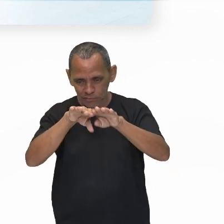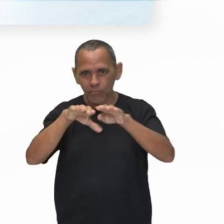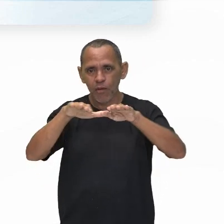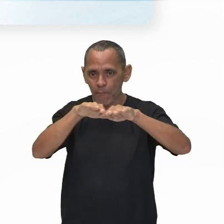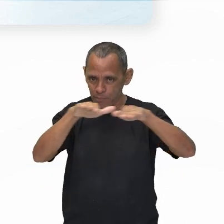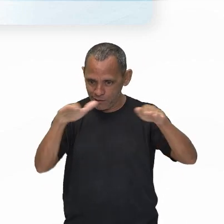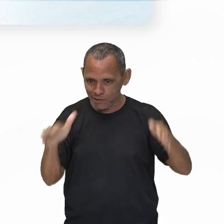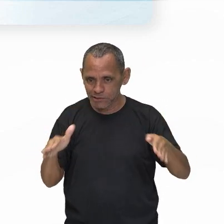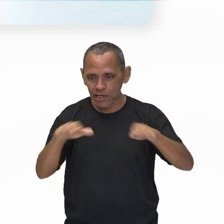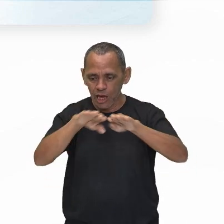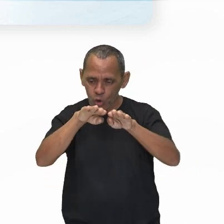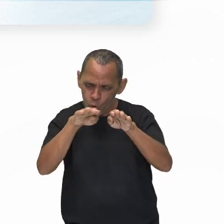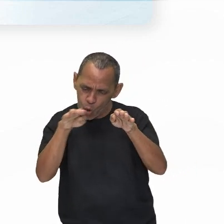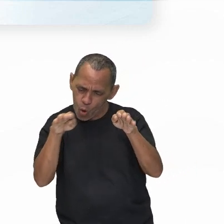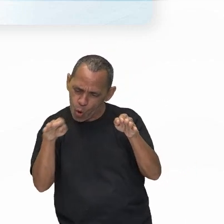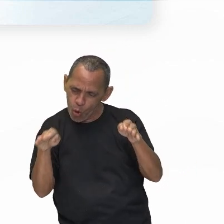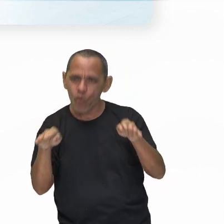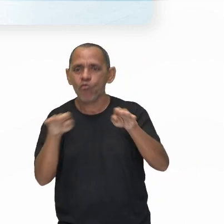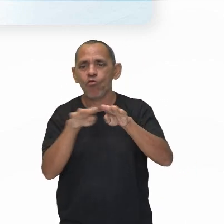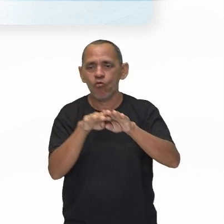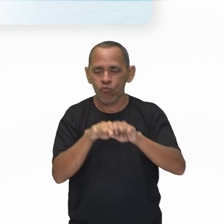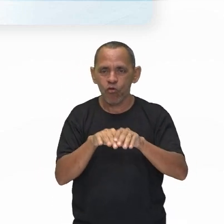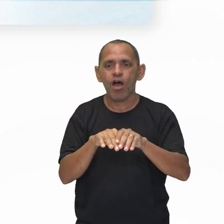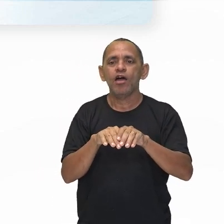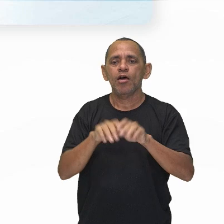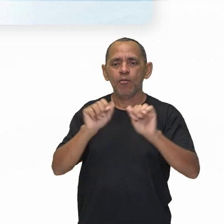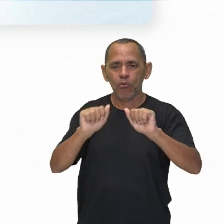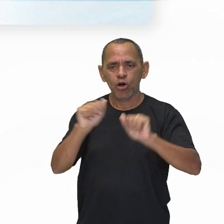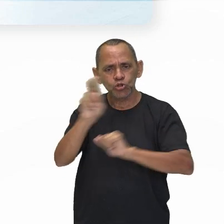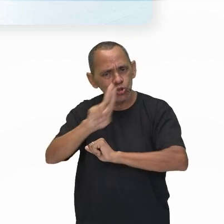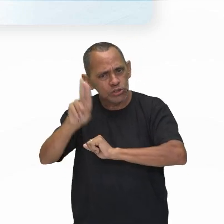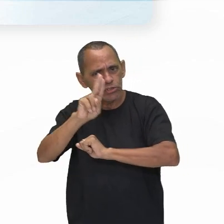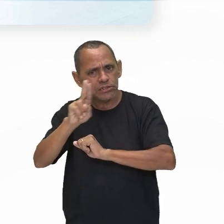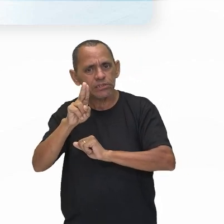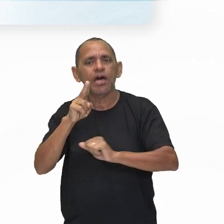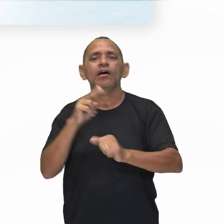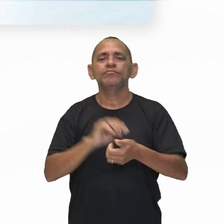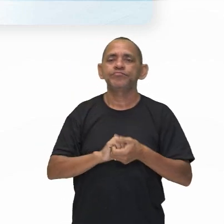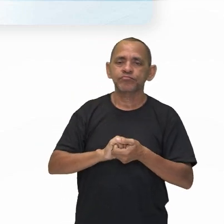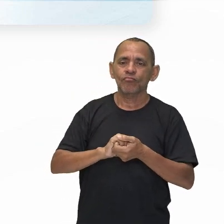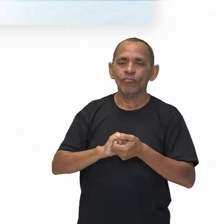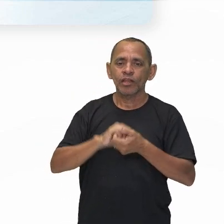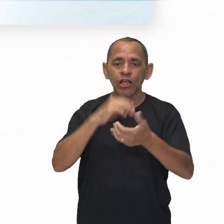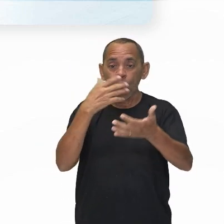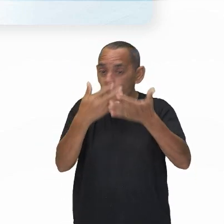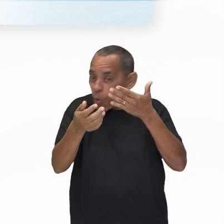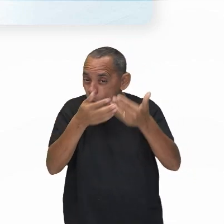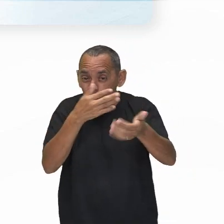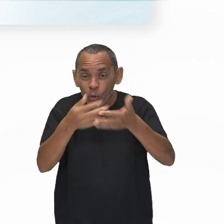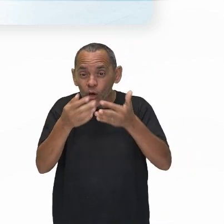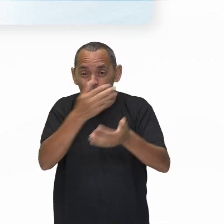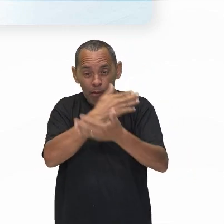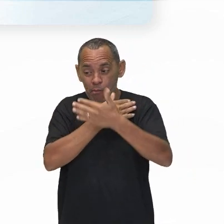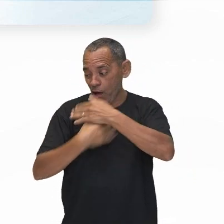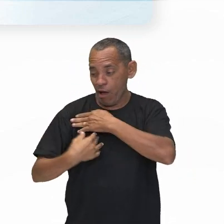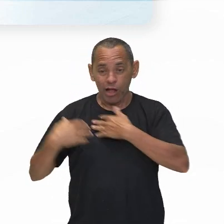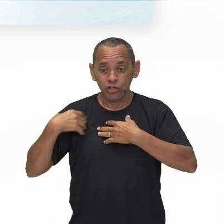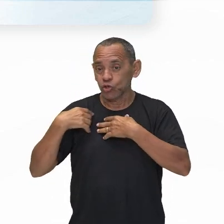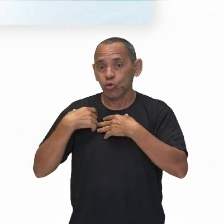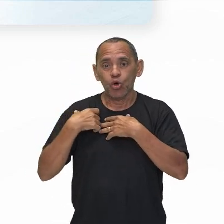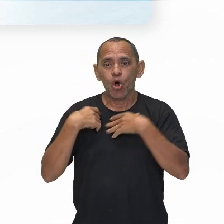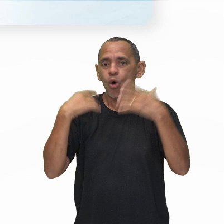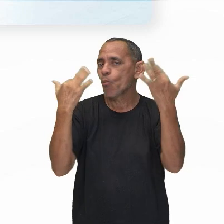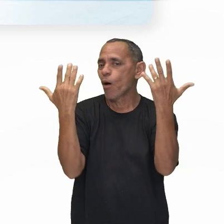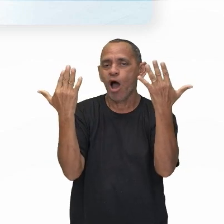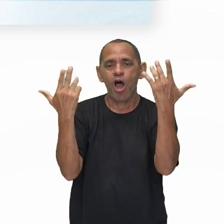futebol, atingida por qualquer parte do corpo, exceto pelas mãos. Olha só, gente, a foto